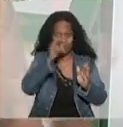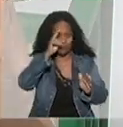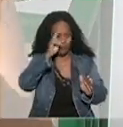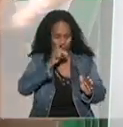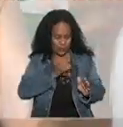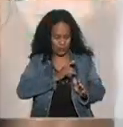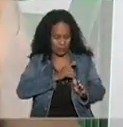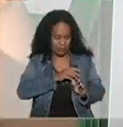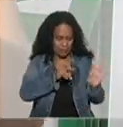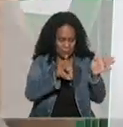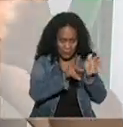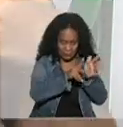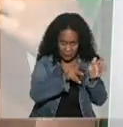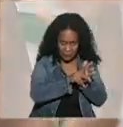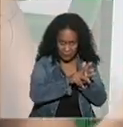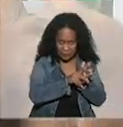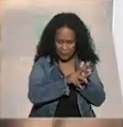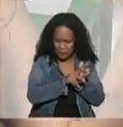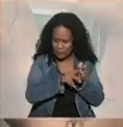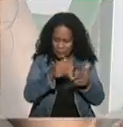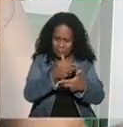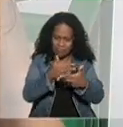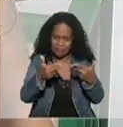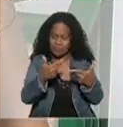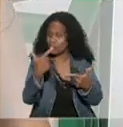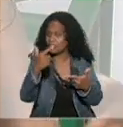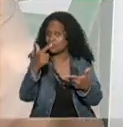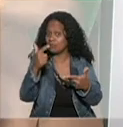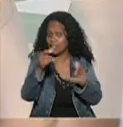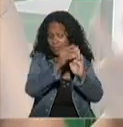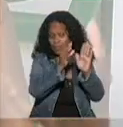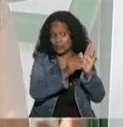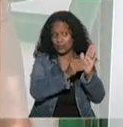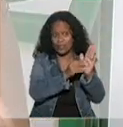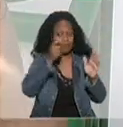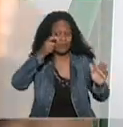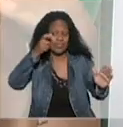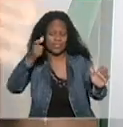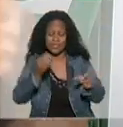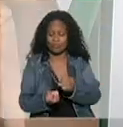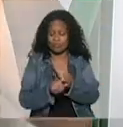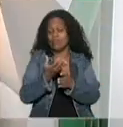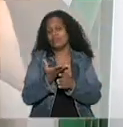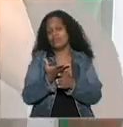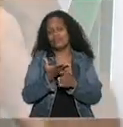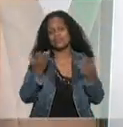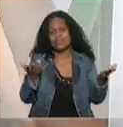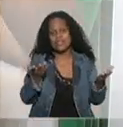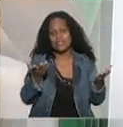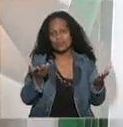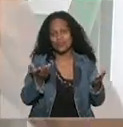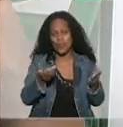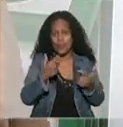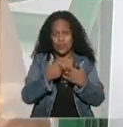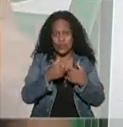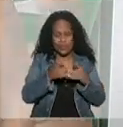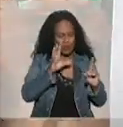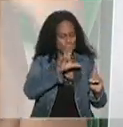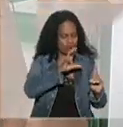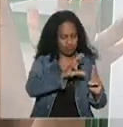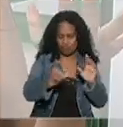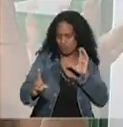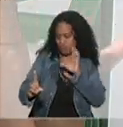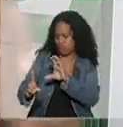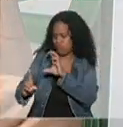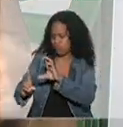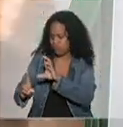um interesse que surgiu ali. E também um foi influenciando o outro, né? A gente também está numa sociedade. Então uma amiga minha começou a ler, passou para o outro.